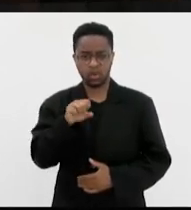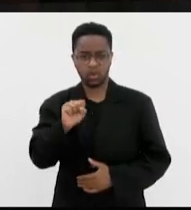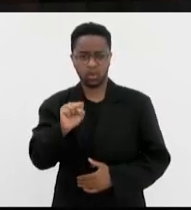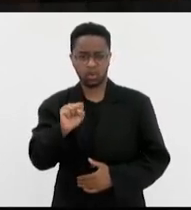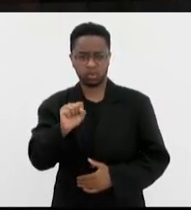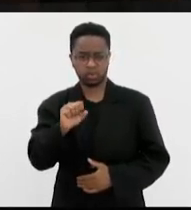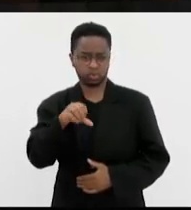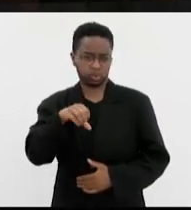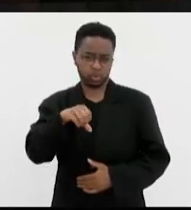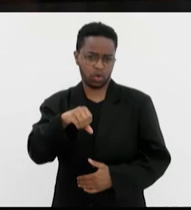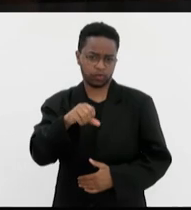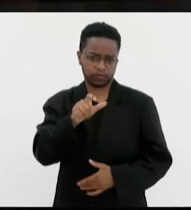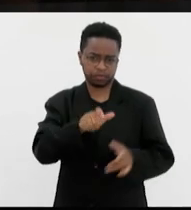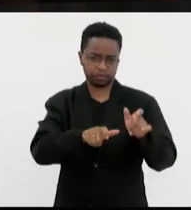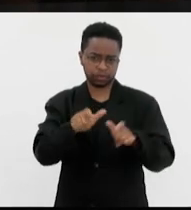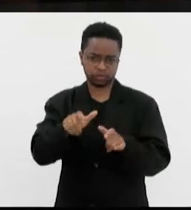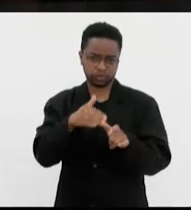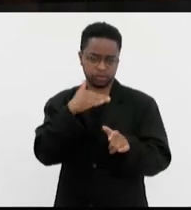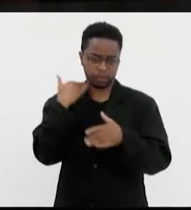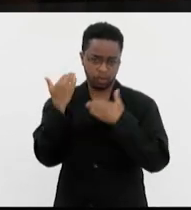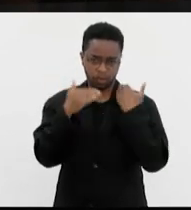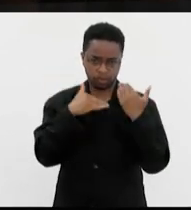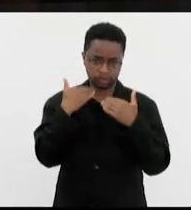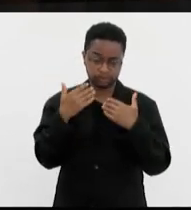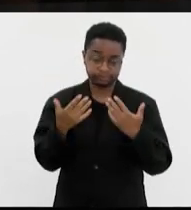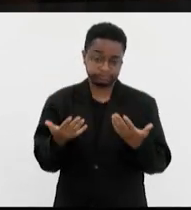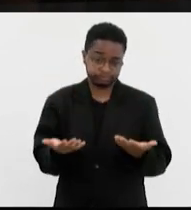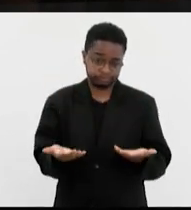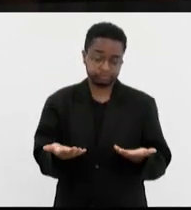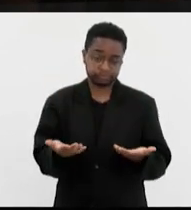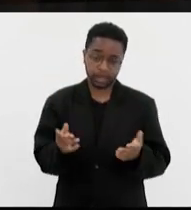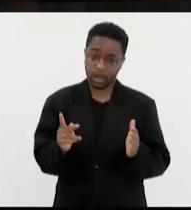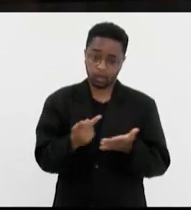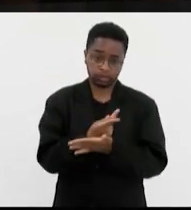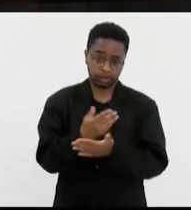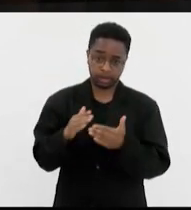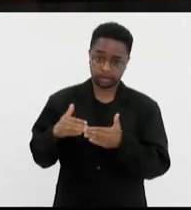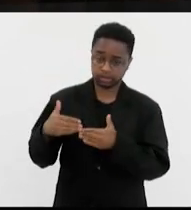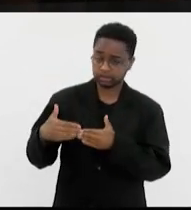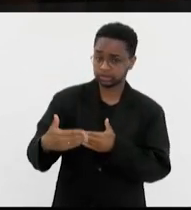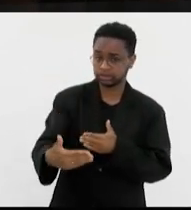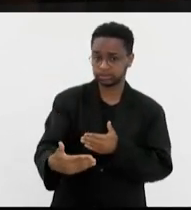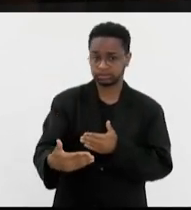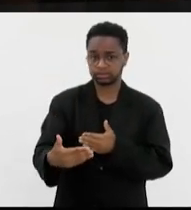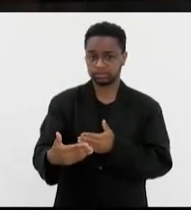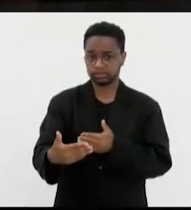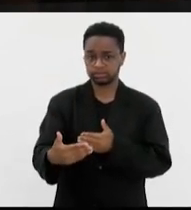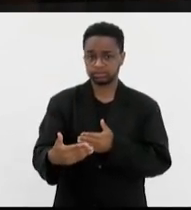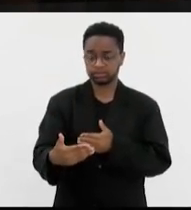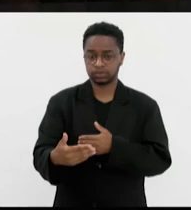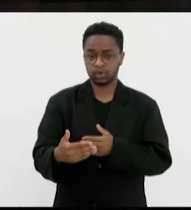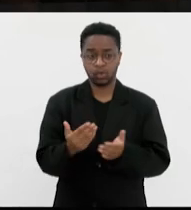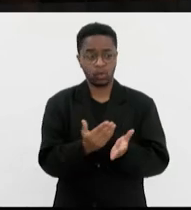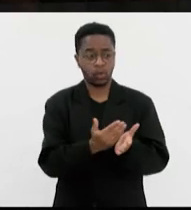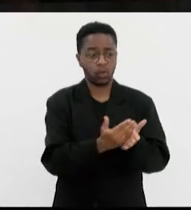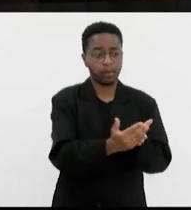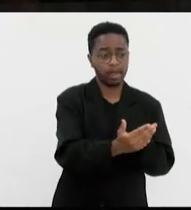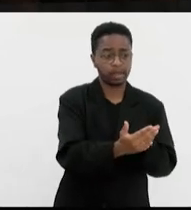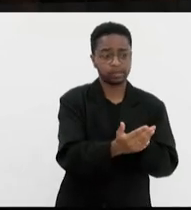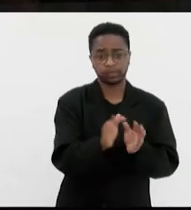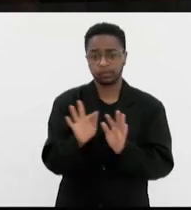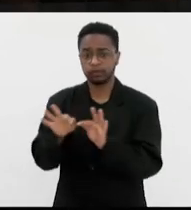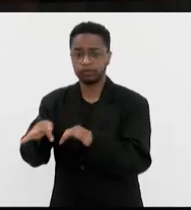8 ou 9 mortes. E assim se sucede. Entra dia, sai